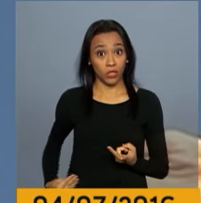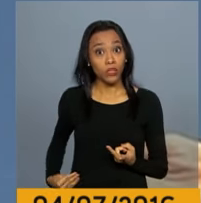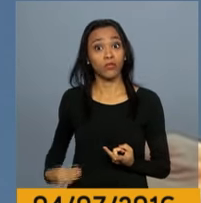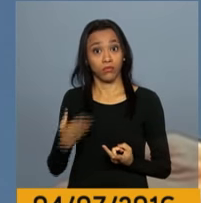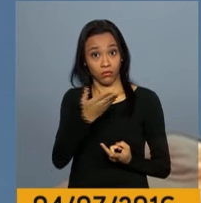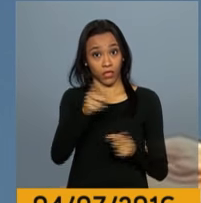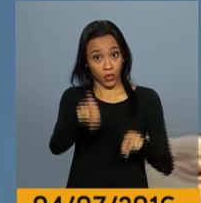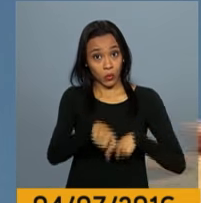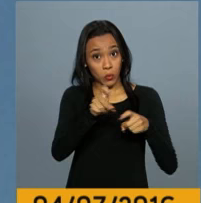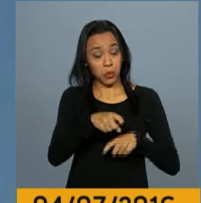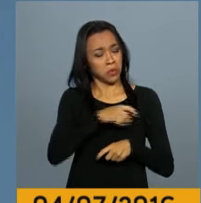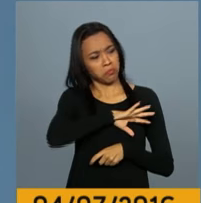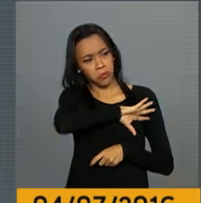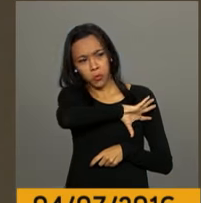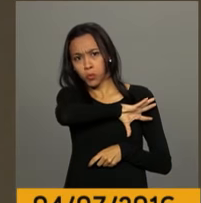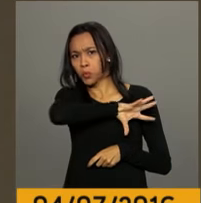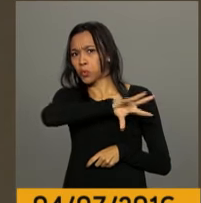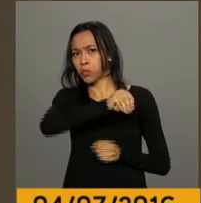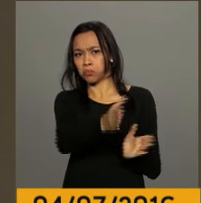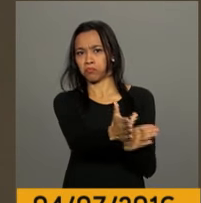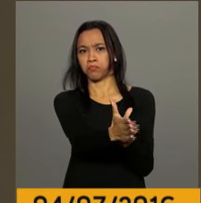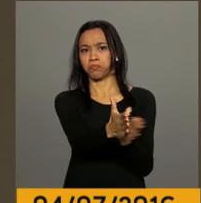todo o setor. Não é verdade?